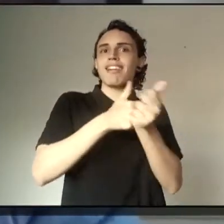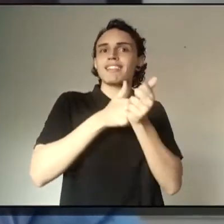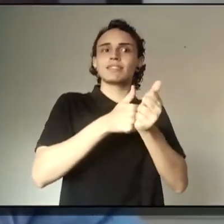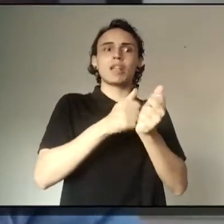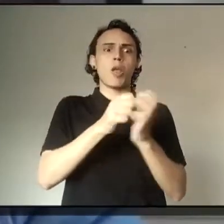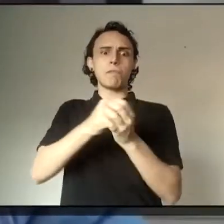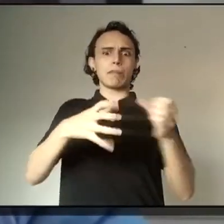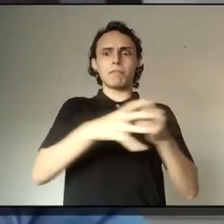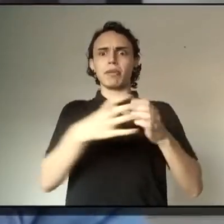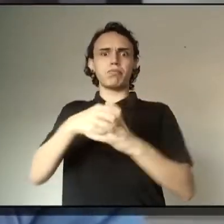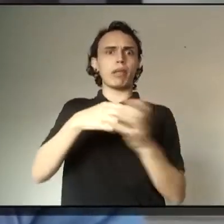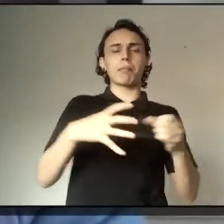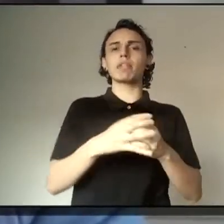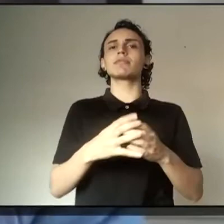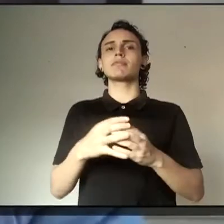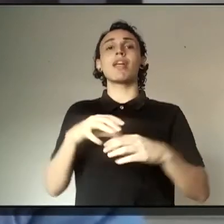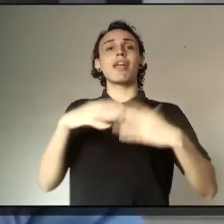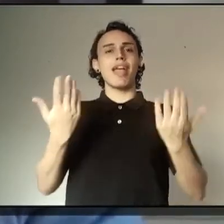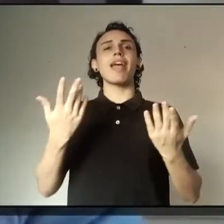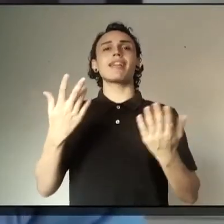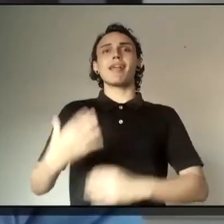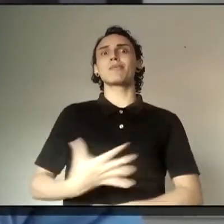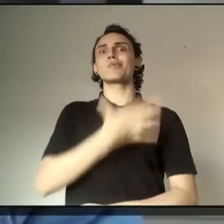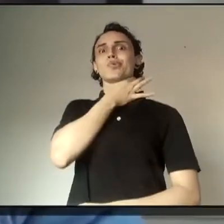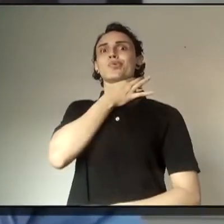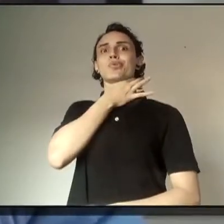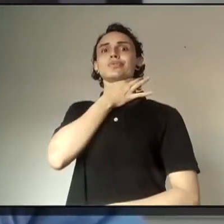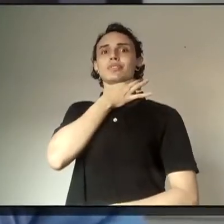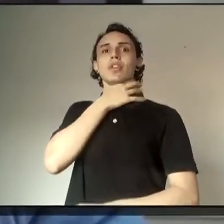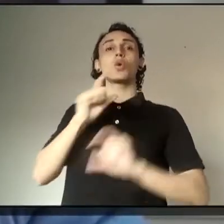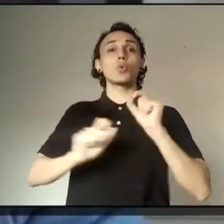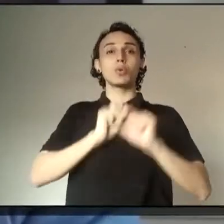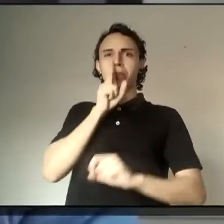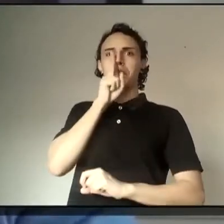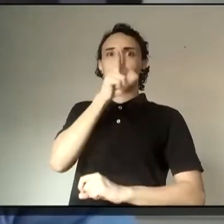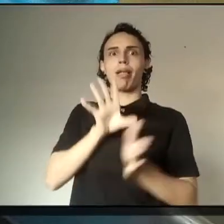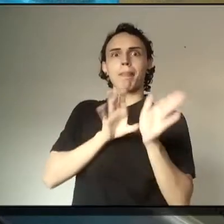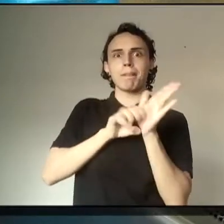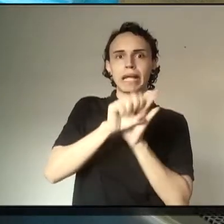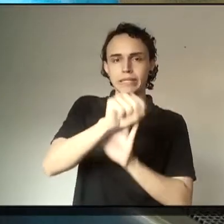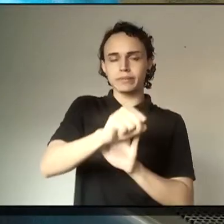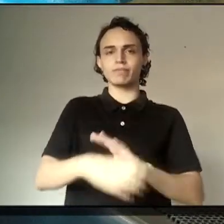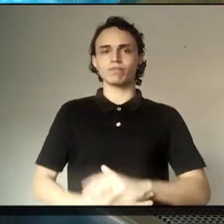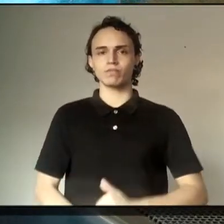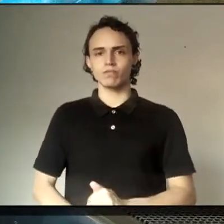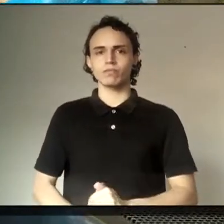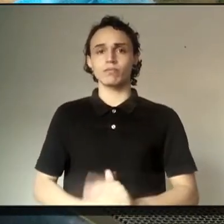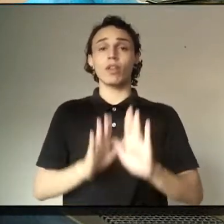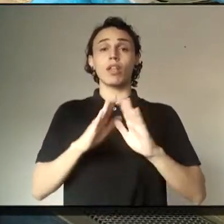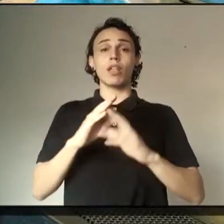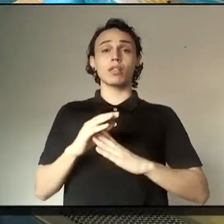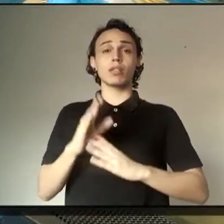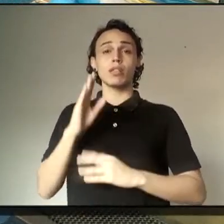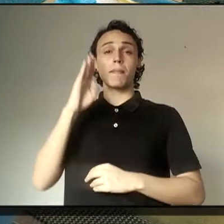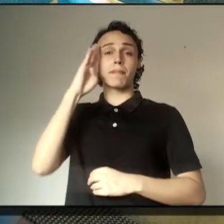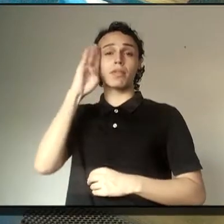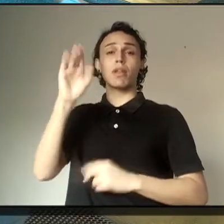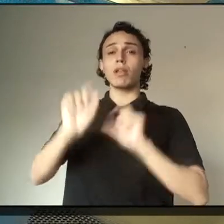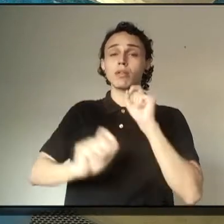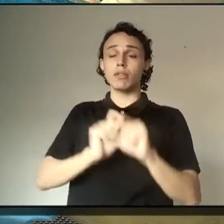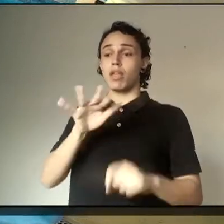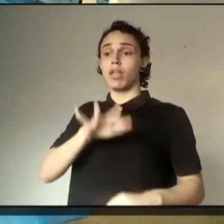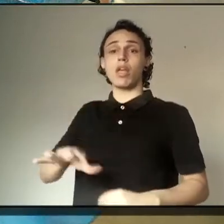novos antibióticos com a mesma velocidade. Então, esse é o retrato da crise da resistência. O ideal é que a